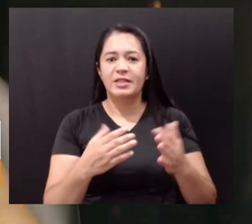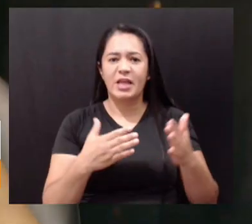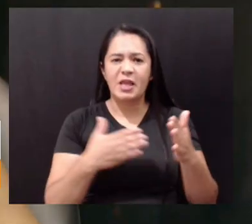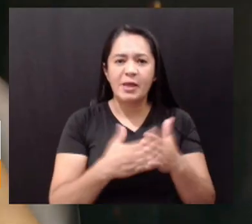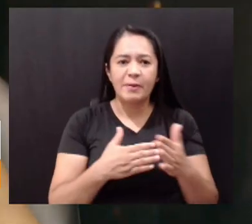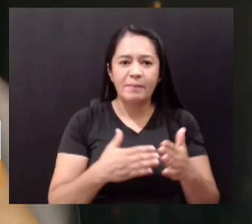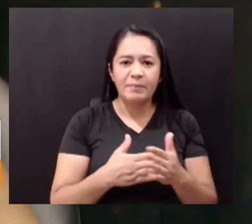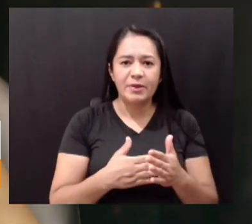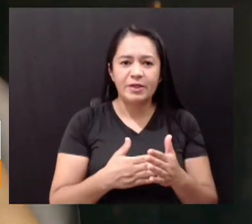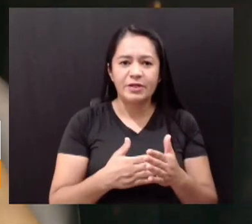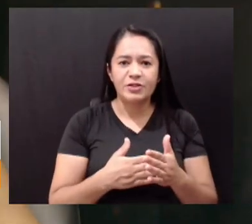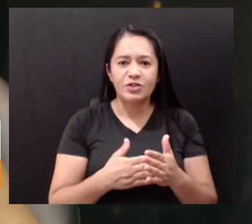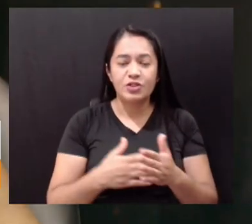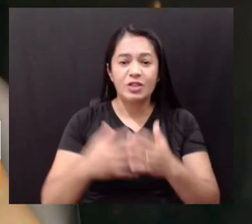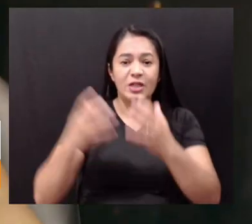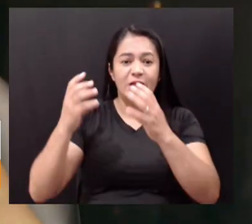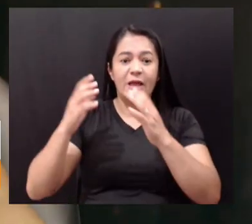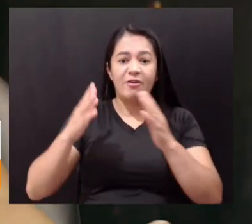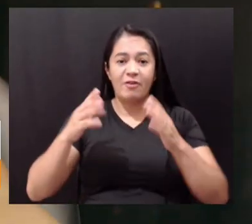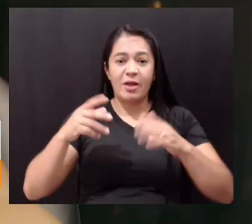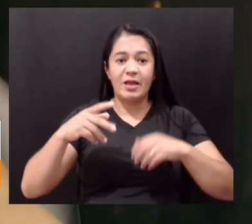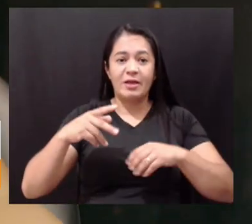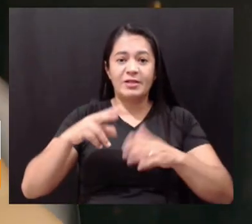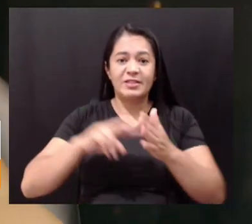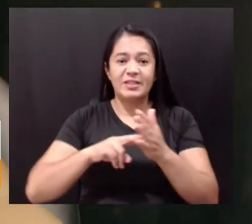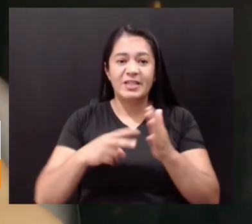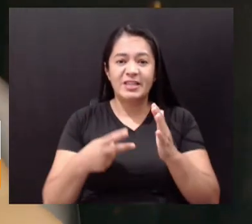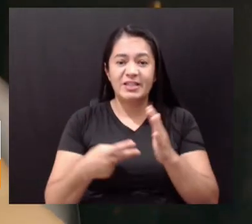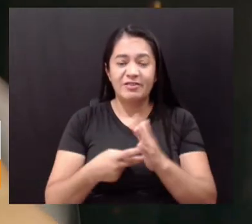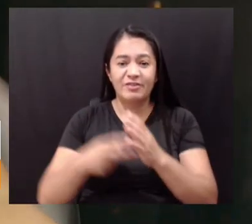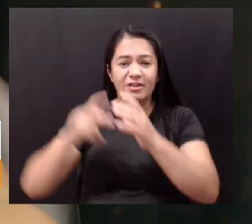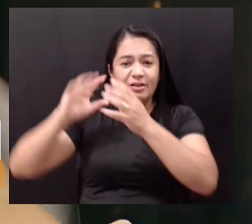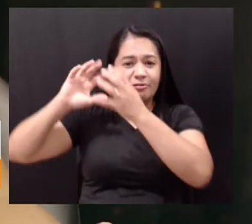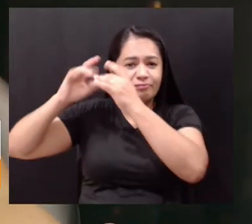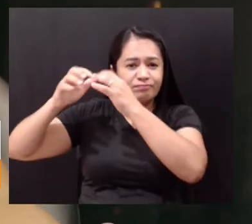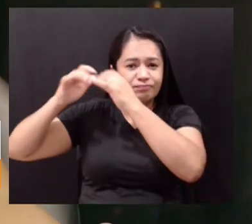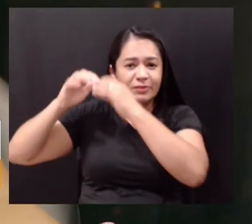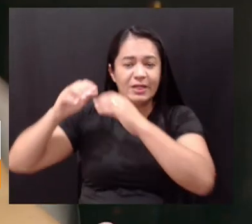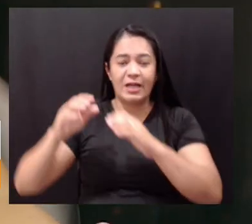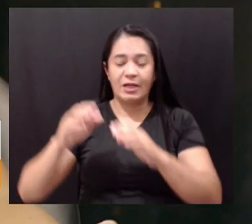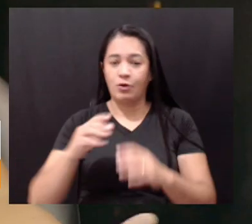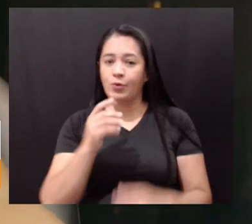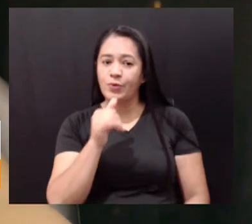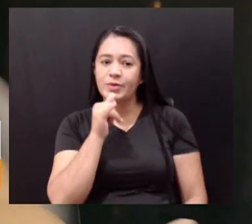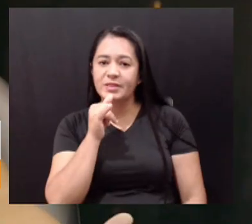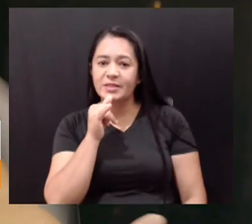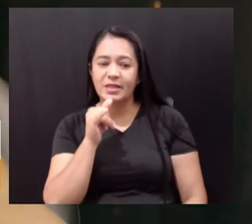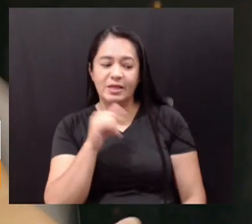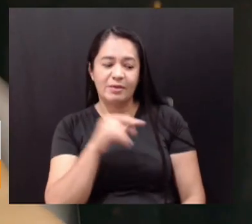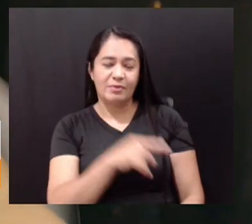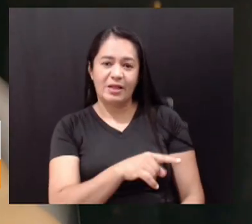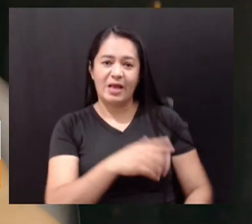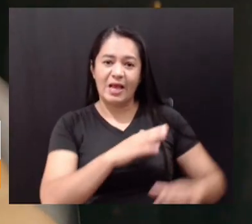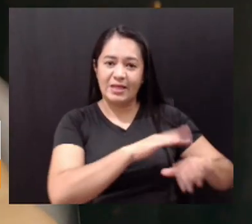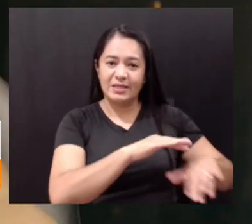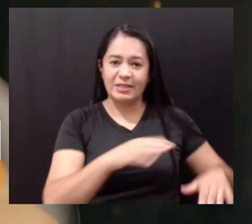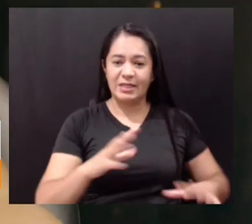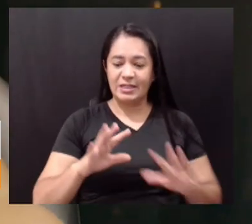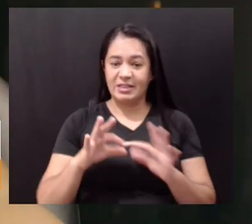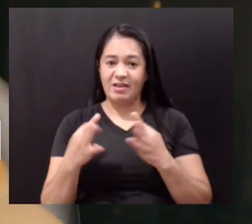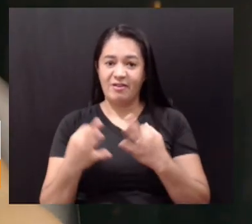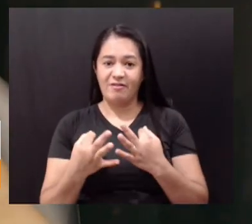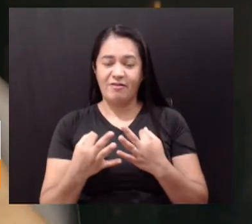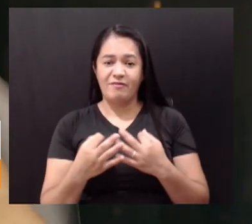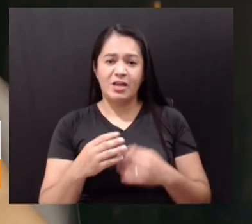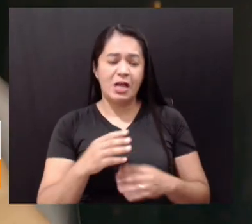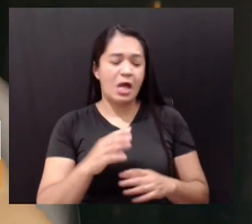e aprendizado infantil. A crença que os pais mantêm de que poupar os filhos fará com que eles não sofram